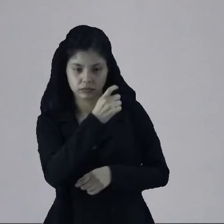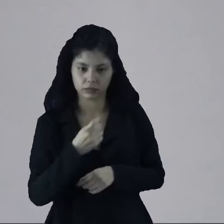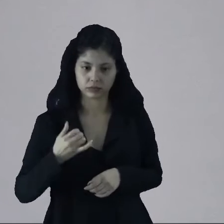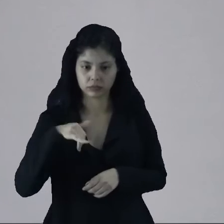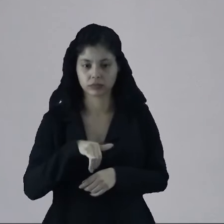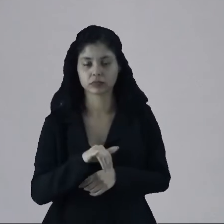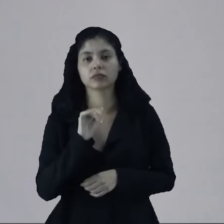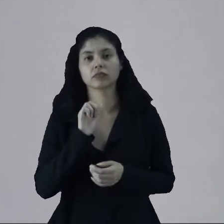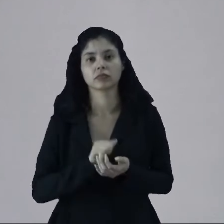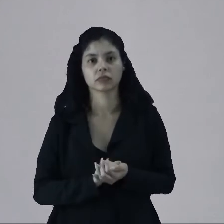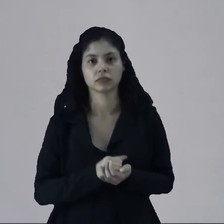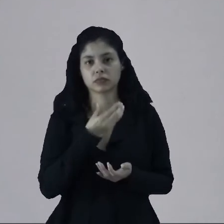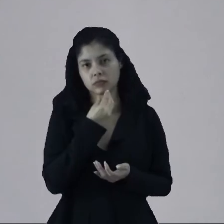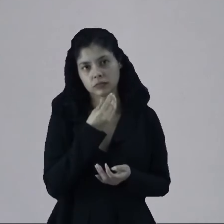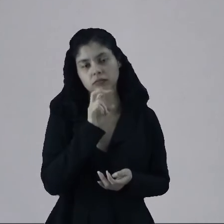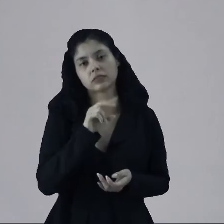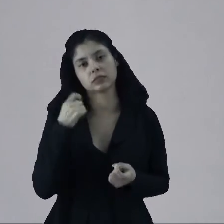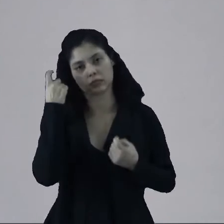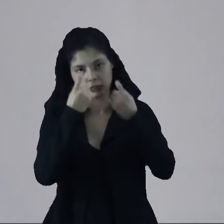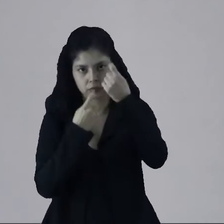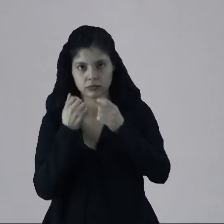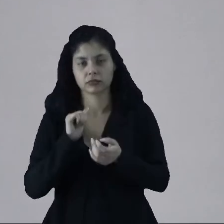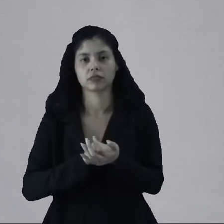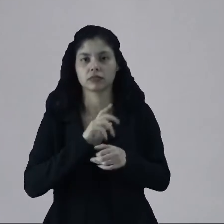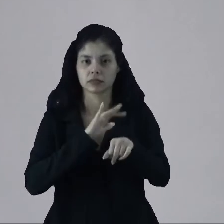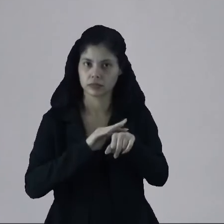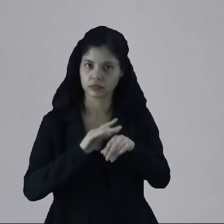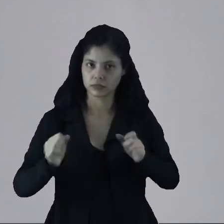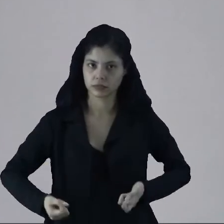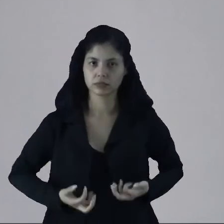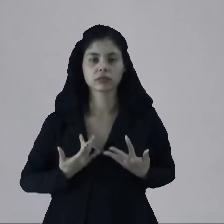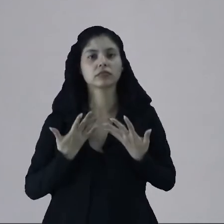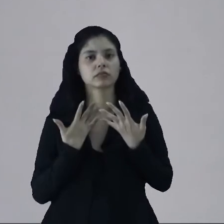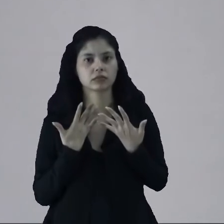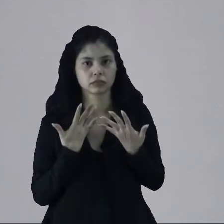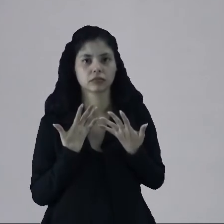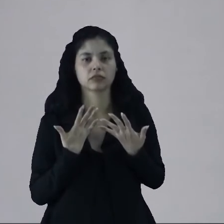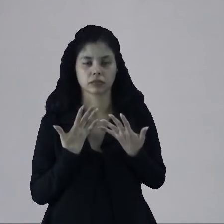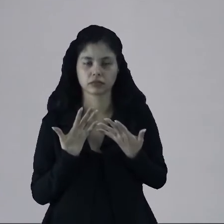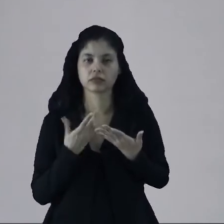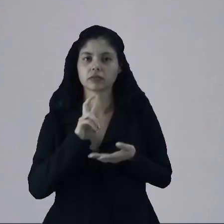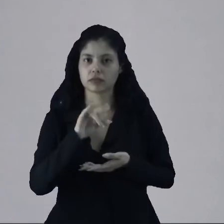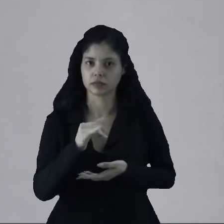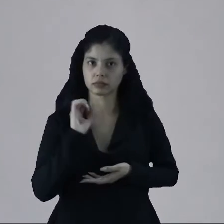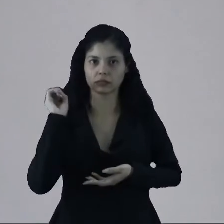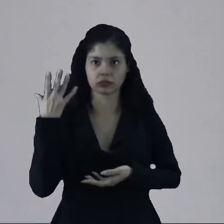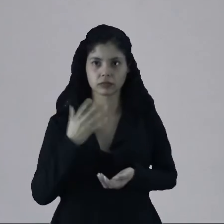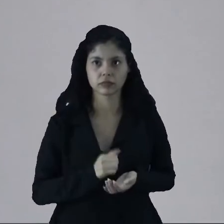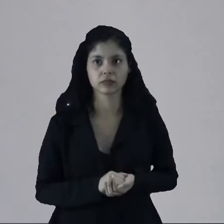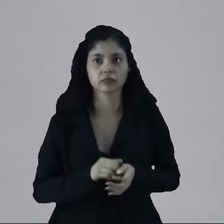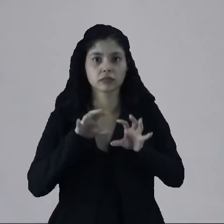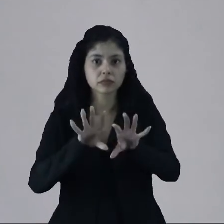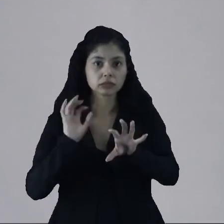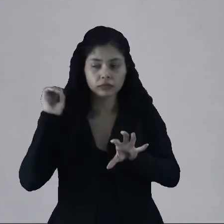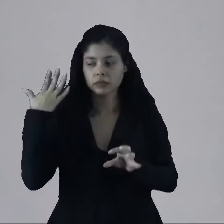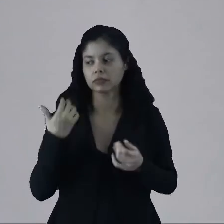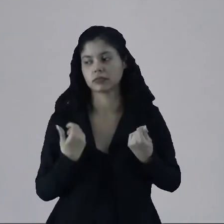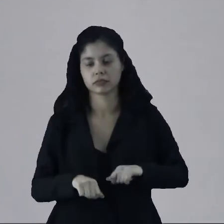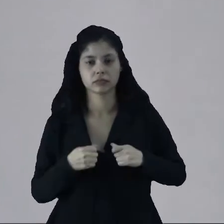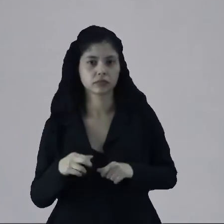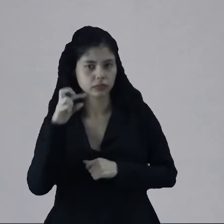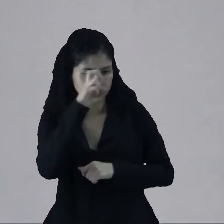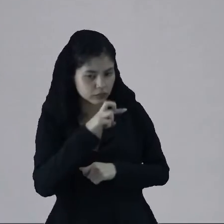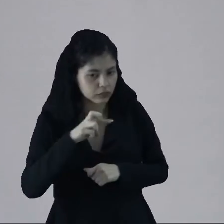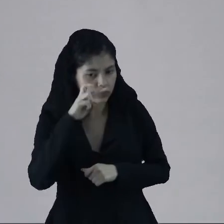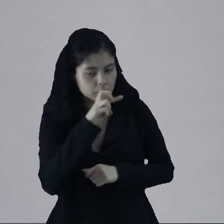do homem, vão ter uma expressão genética e vão ter a doença manifestada, vão ser afetados. Então, nesse caso aí, você